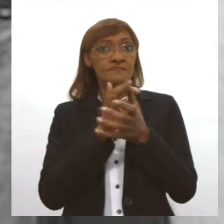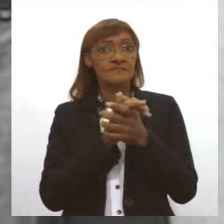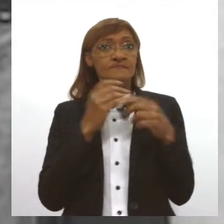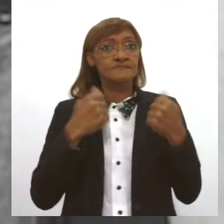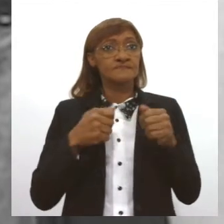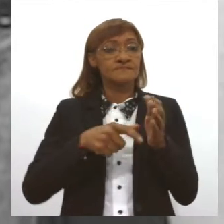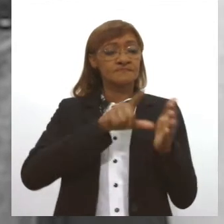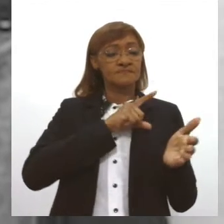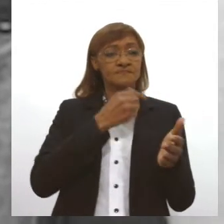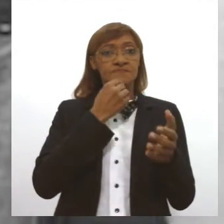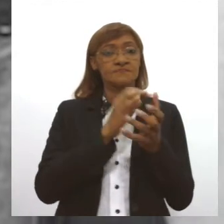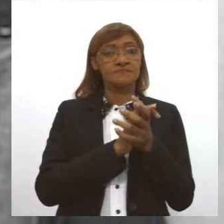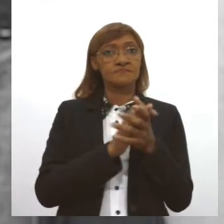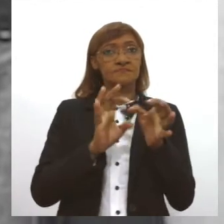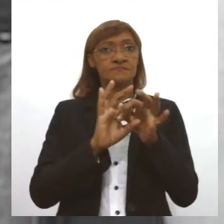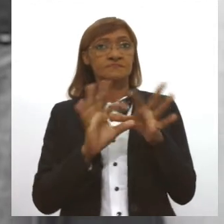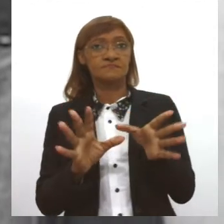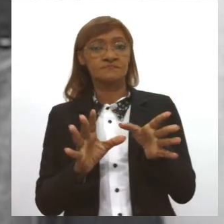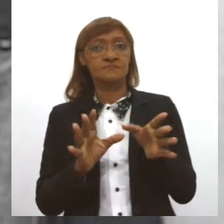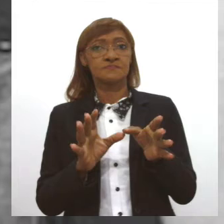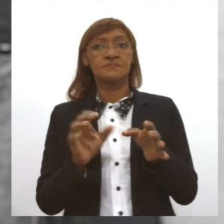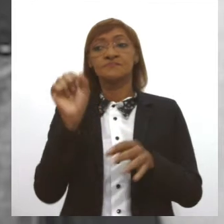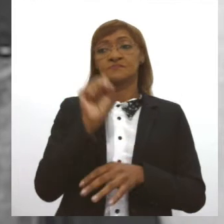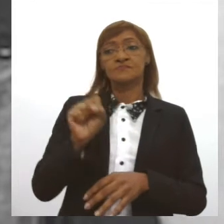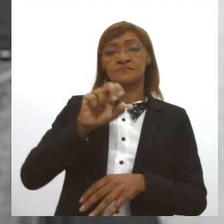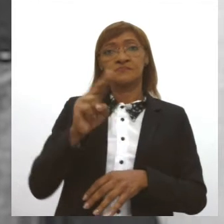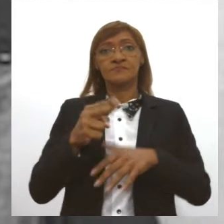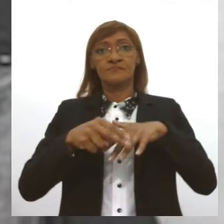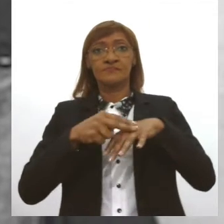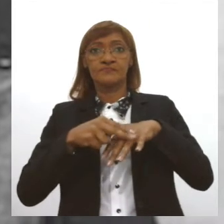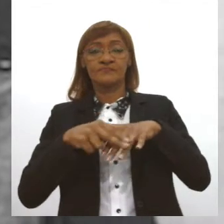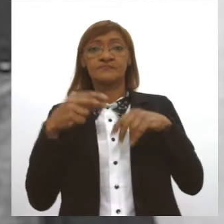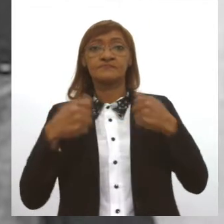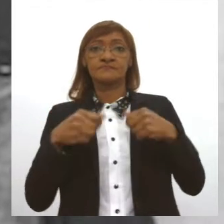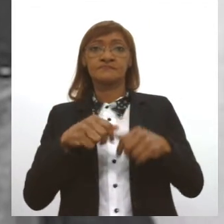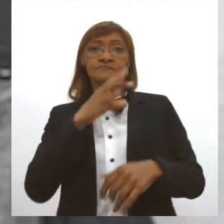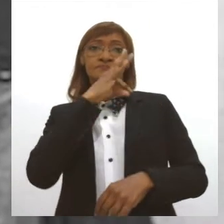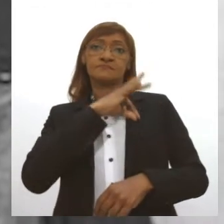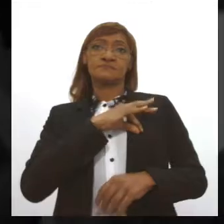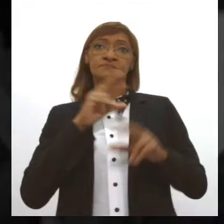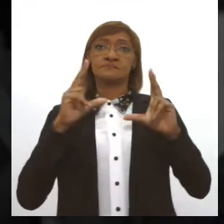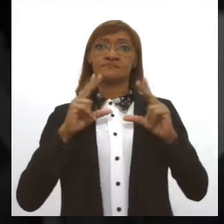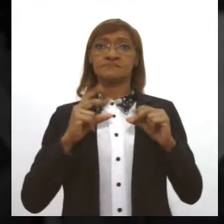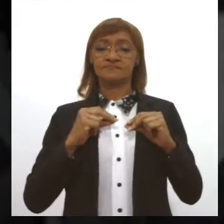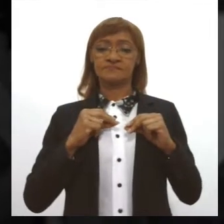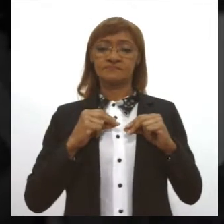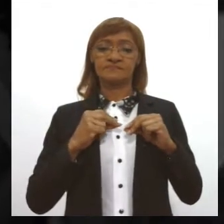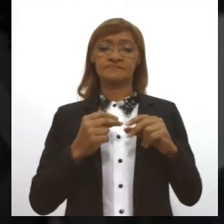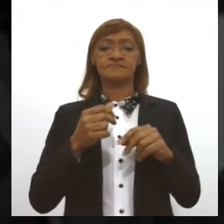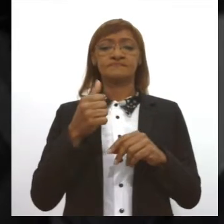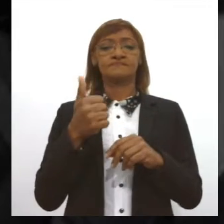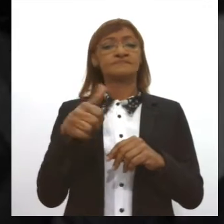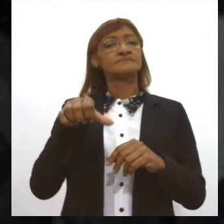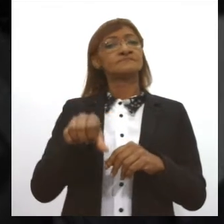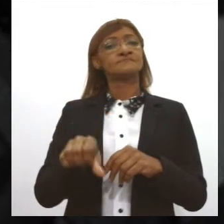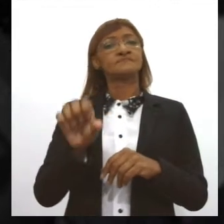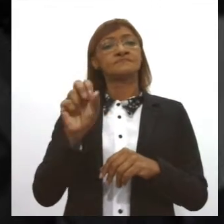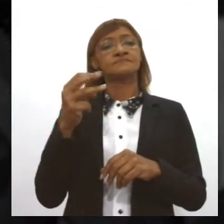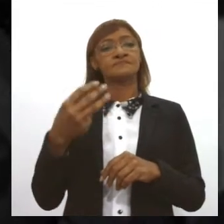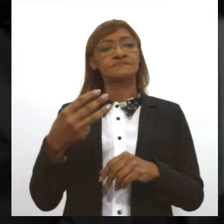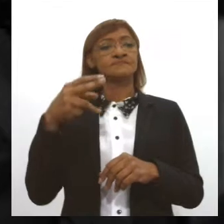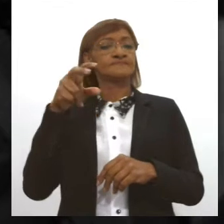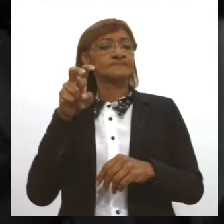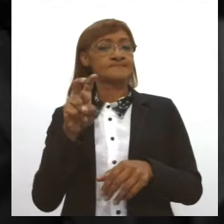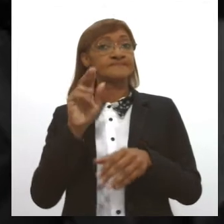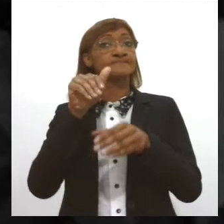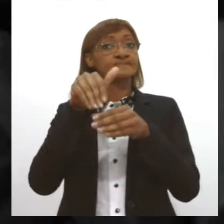as solteiras e viúvas precisavam ter trabalho remunerado para votar. Em 1935, o voto passou a